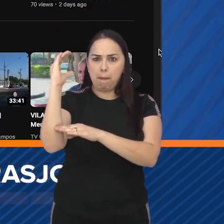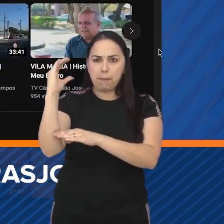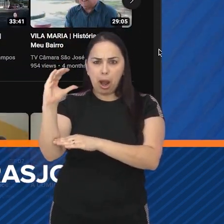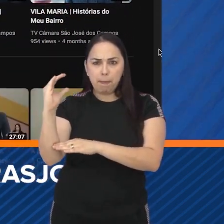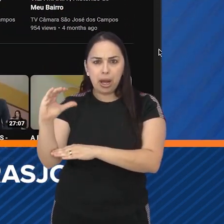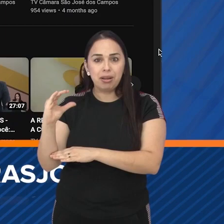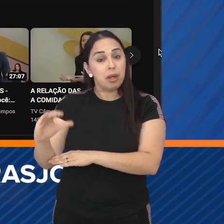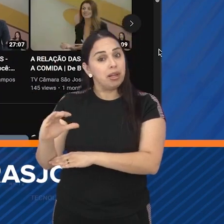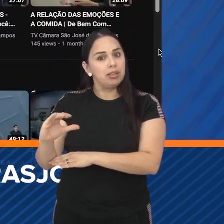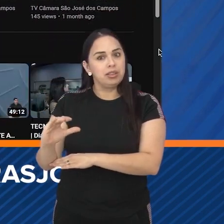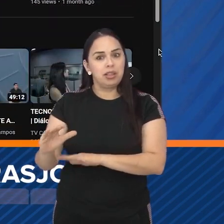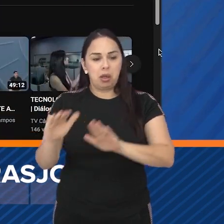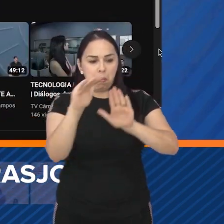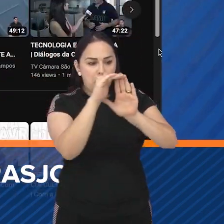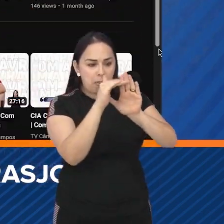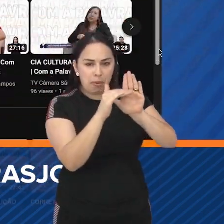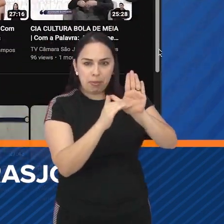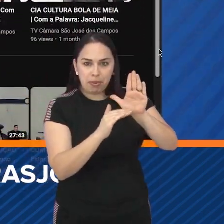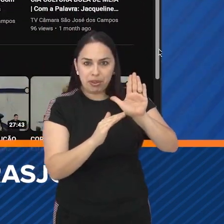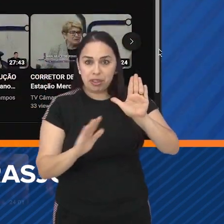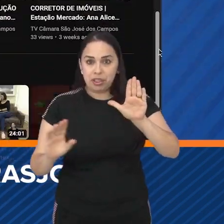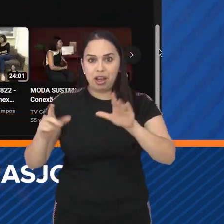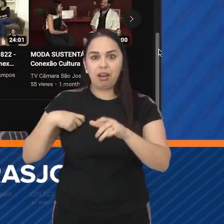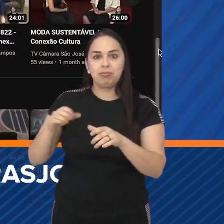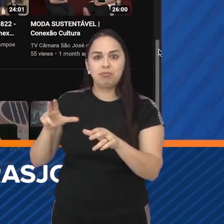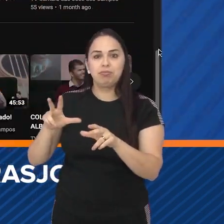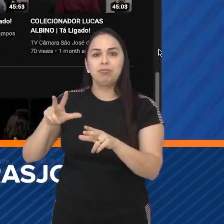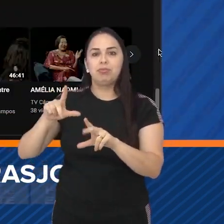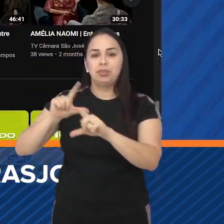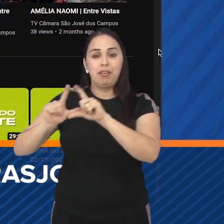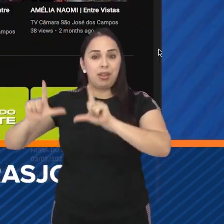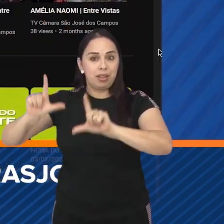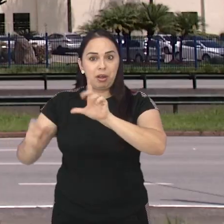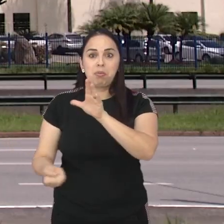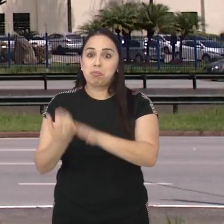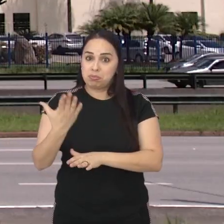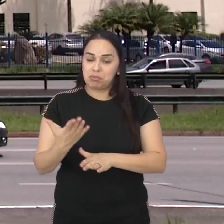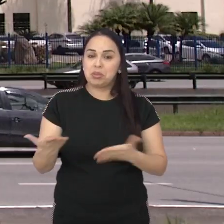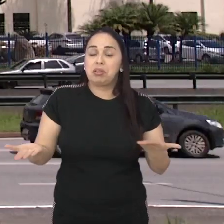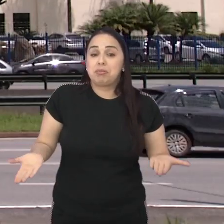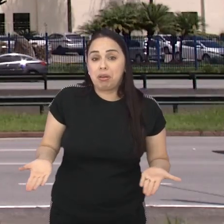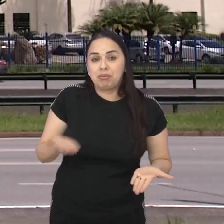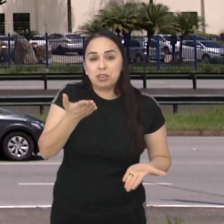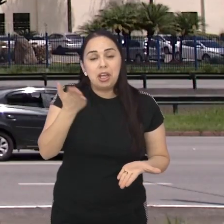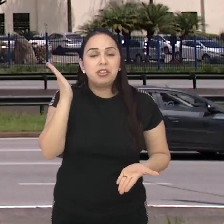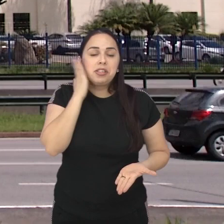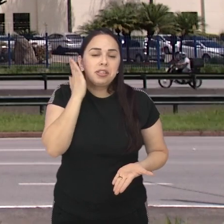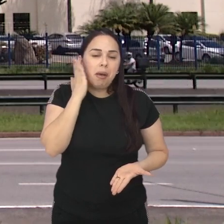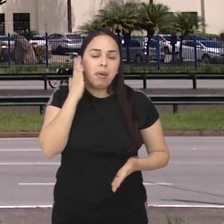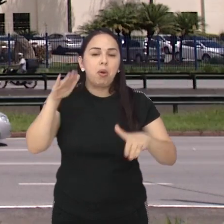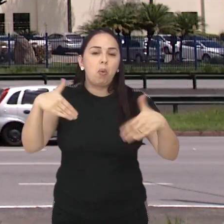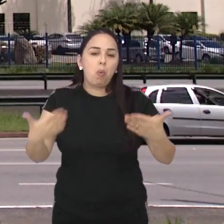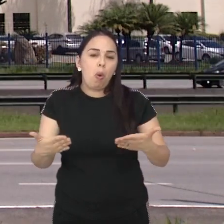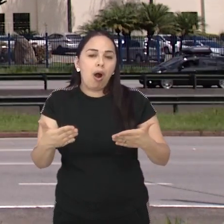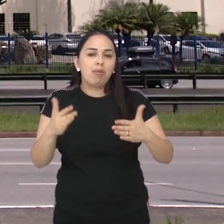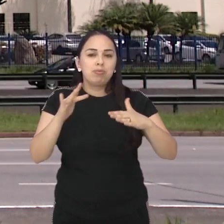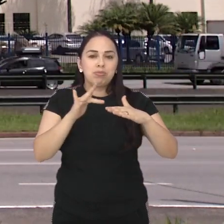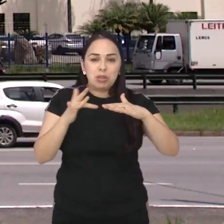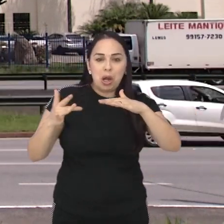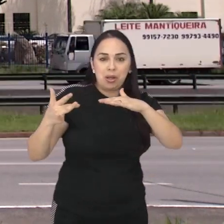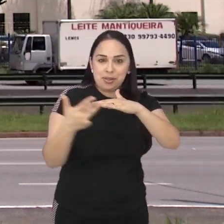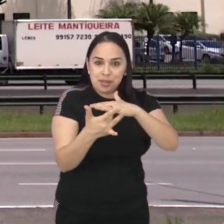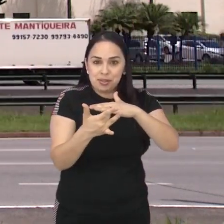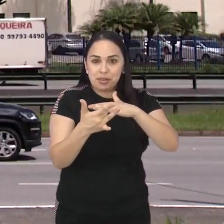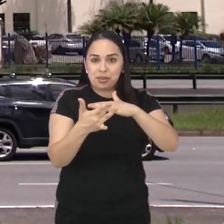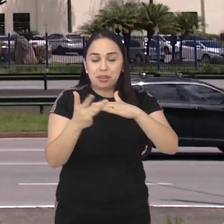publicadas todas as matérias e programas desenvolvidos pela TV Câmara. Então, agora que você já sabe quais são os